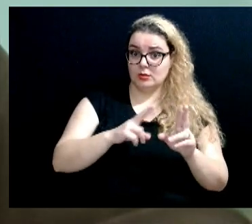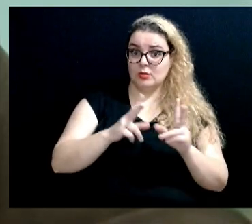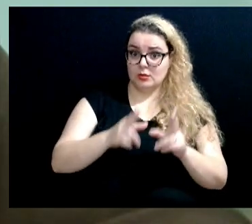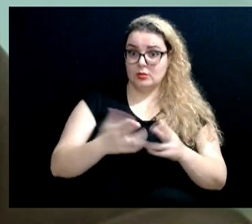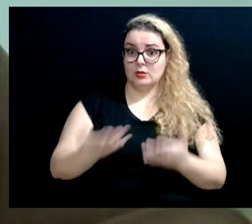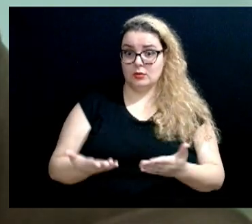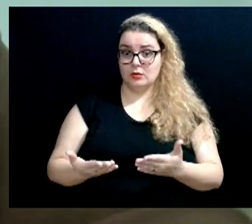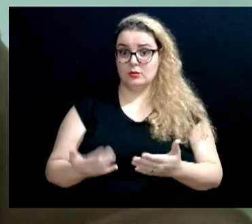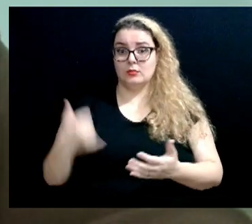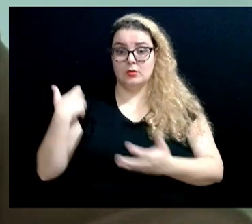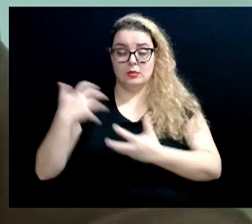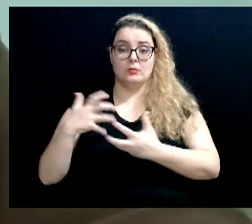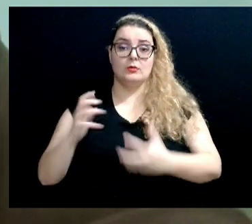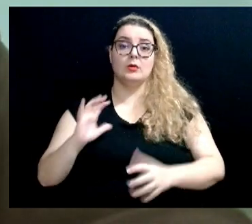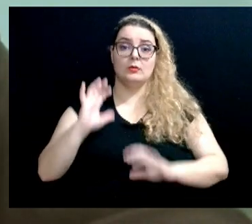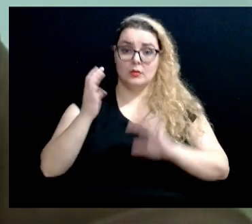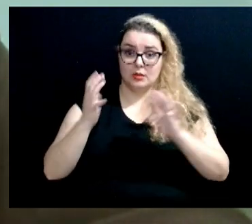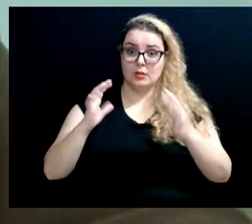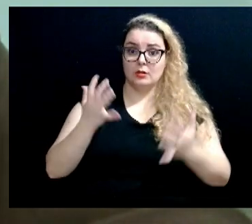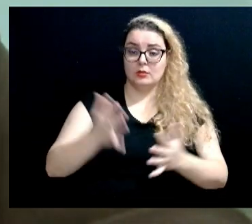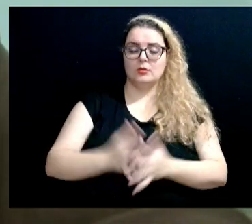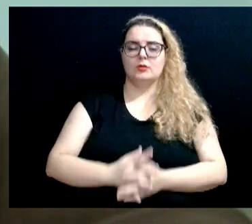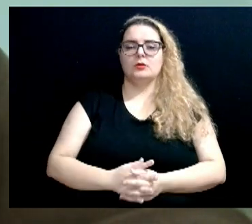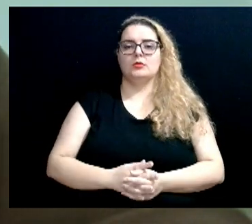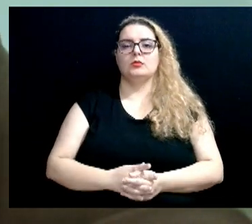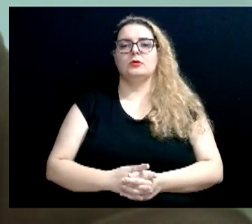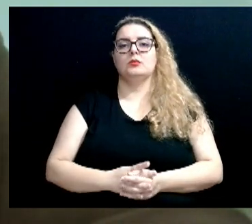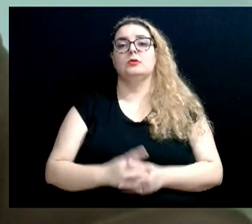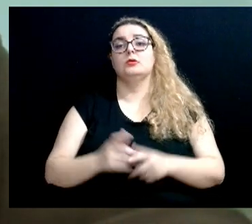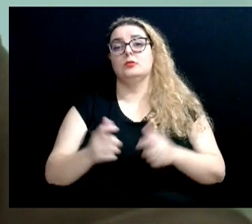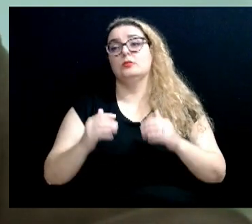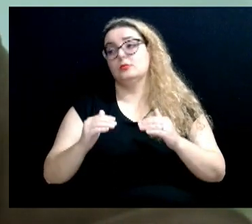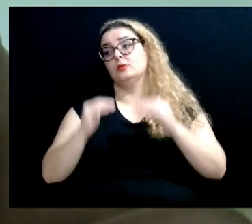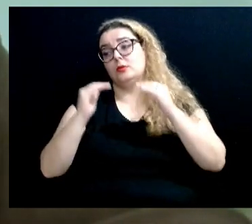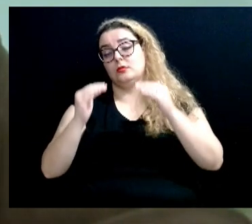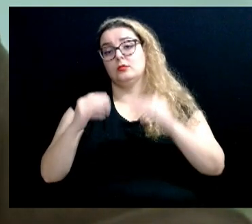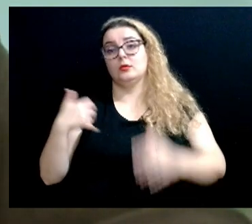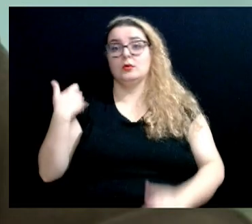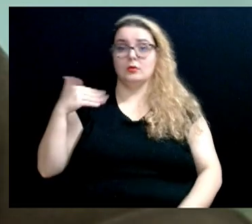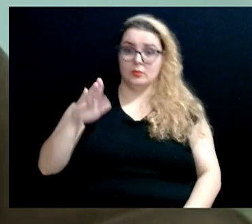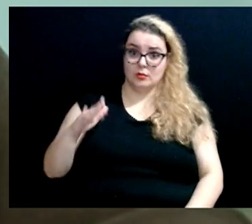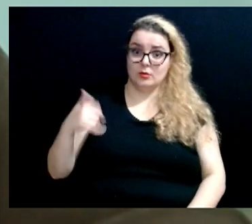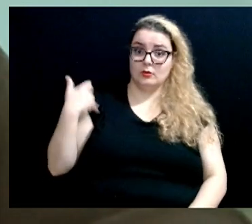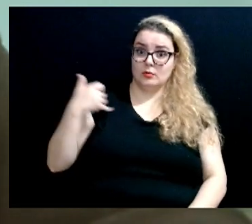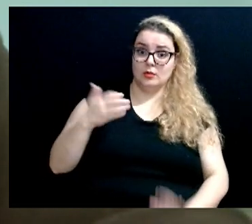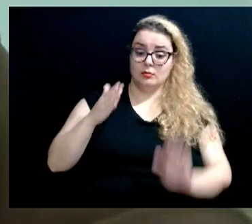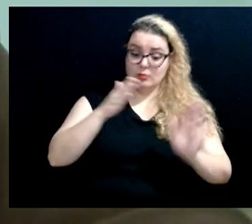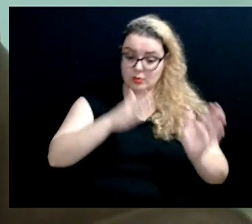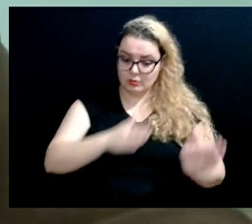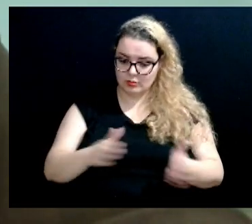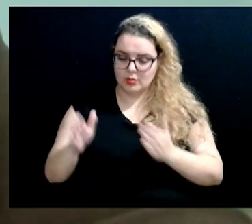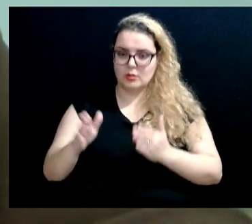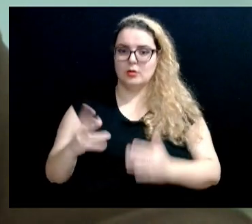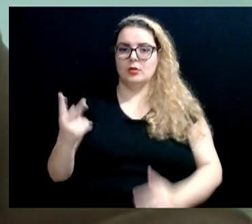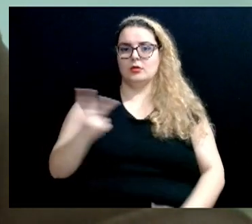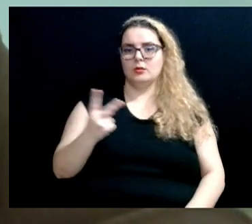vai acontecendo. E o grande tópico é isso: um adulto em idade produtiva, segundo as